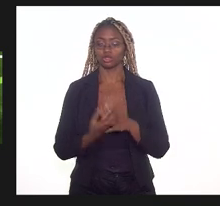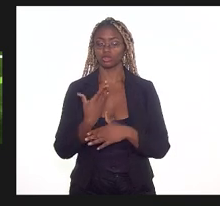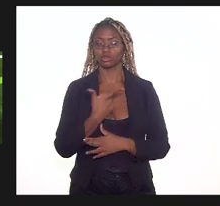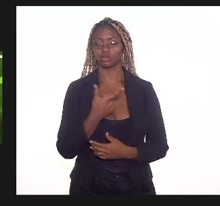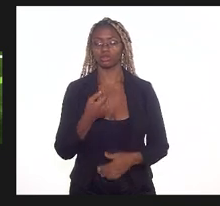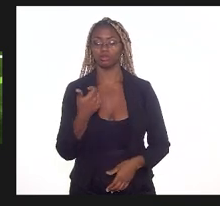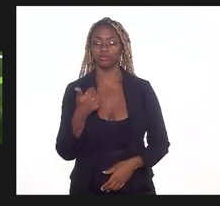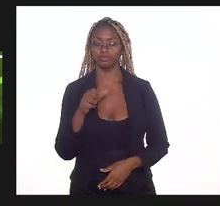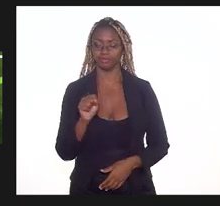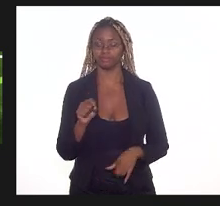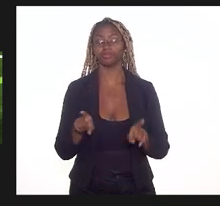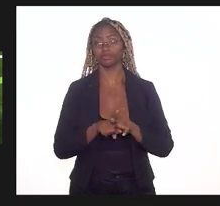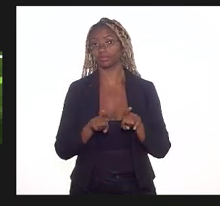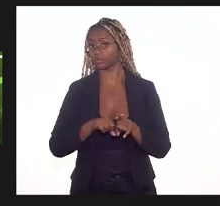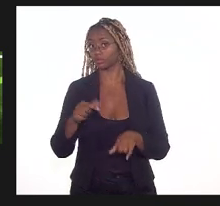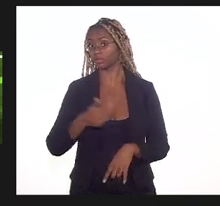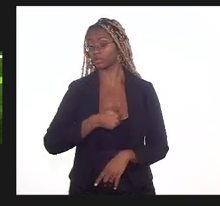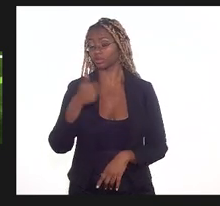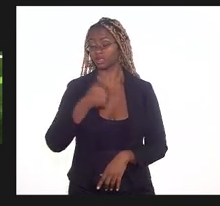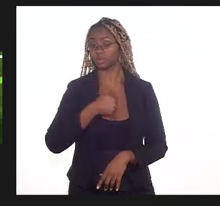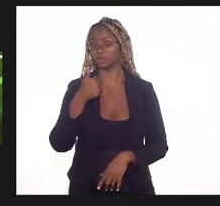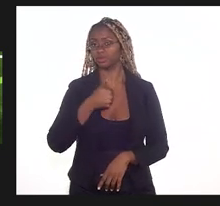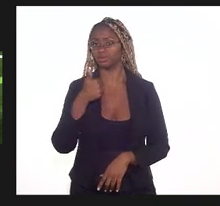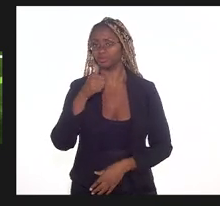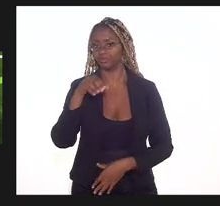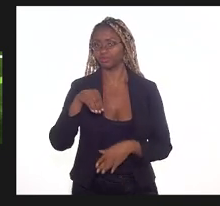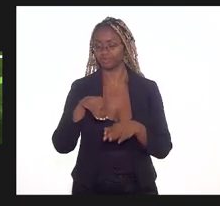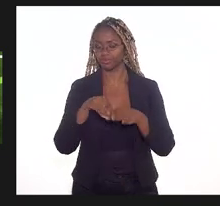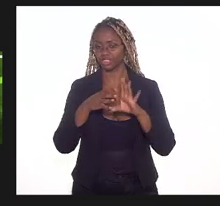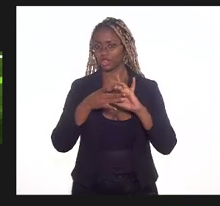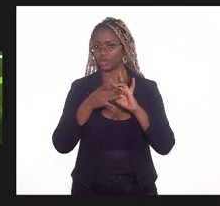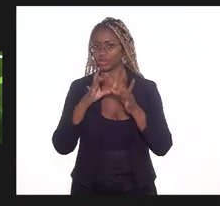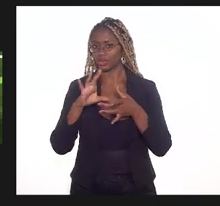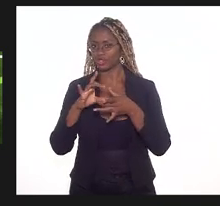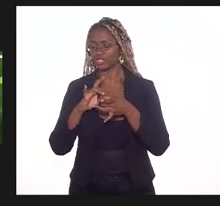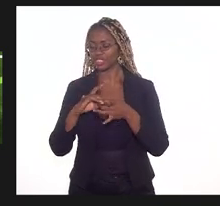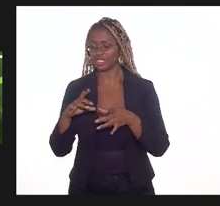2018, também pioneiro dentro do contexto das doenças raras,